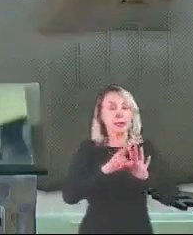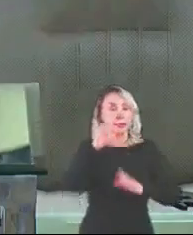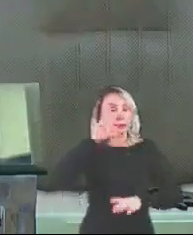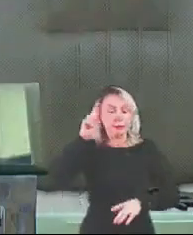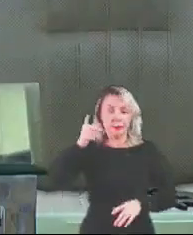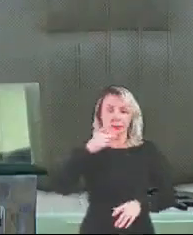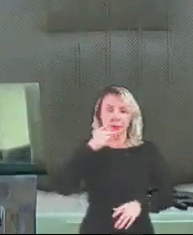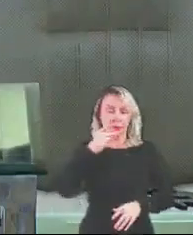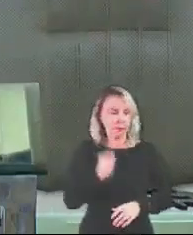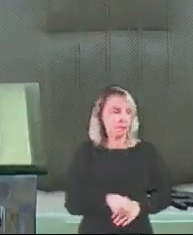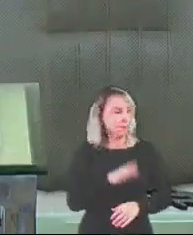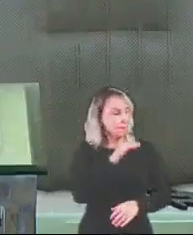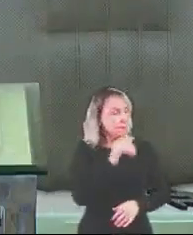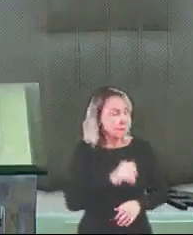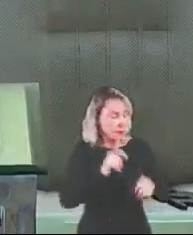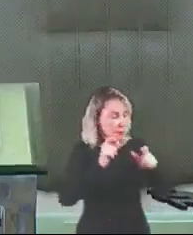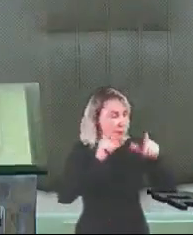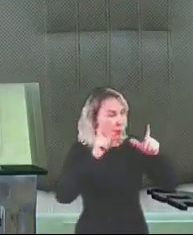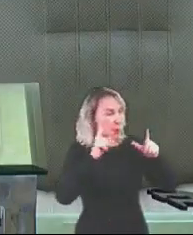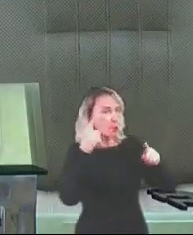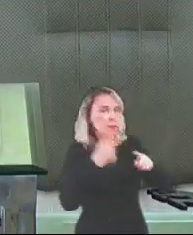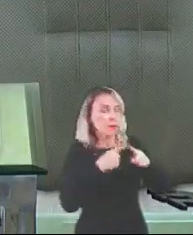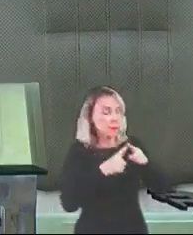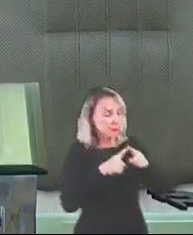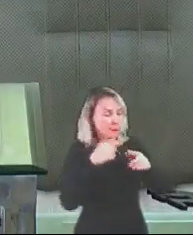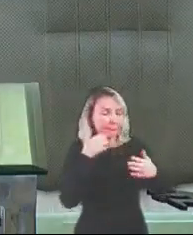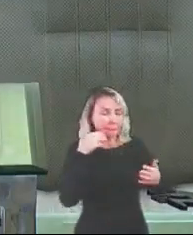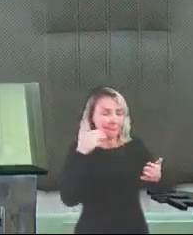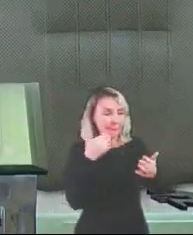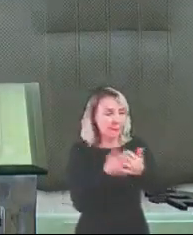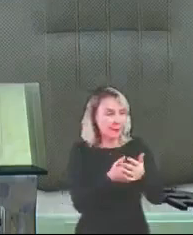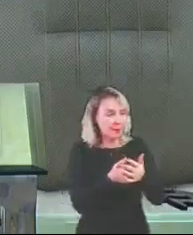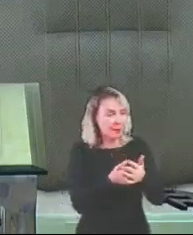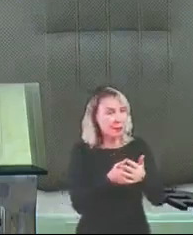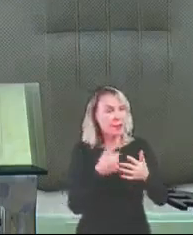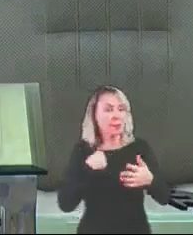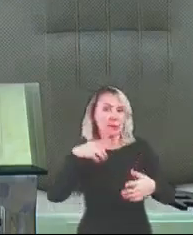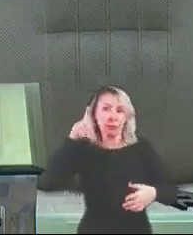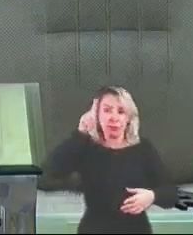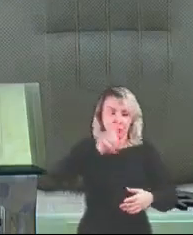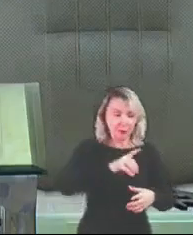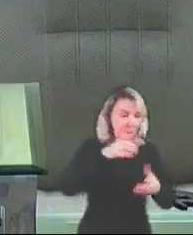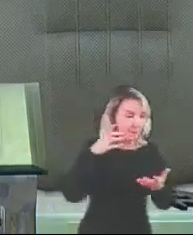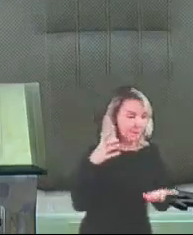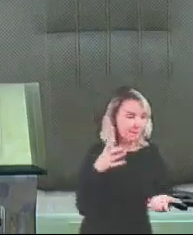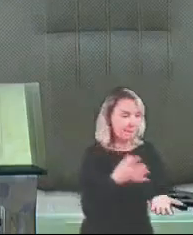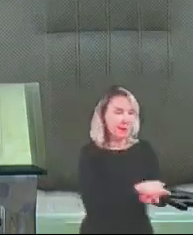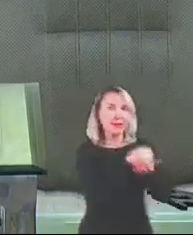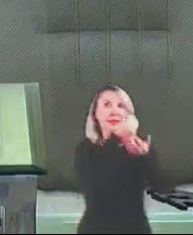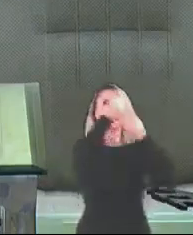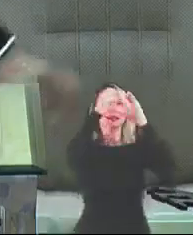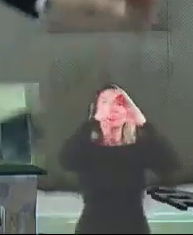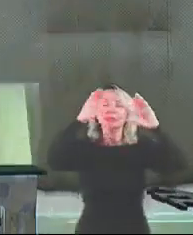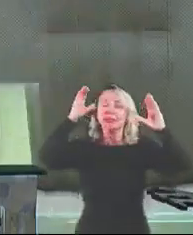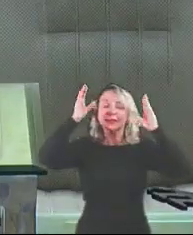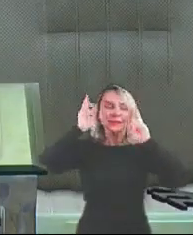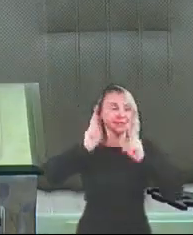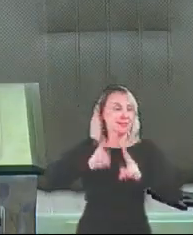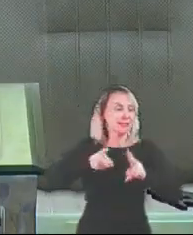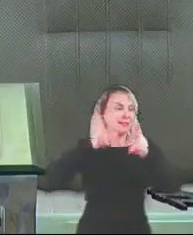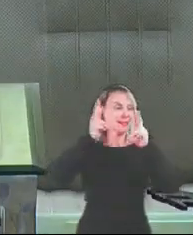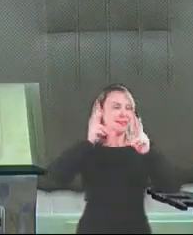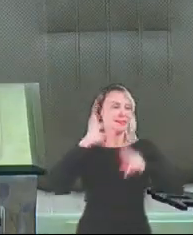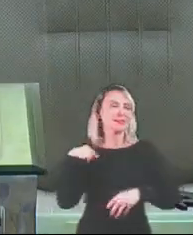porque está chegando a hora de eu arrebatar a minha igreja, arrebatá-la para estar comigo para todo sempre, para que nós